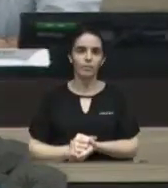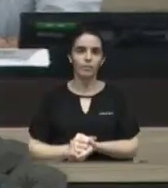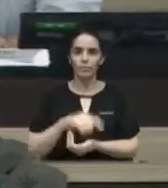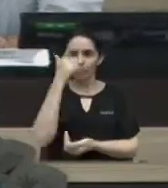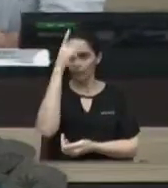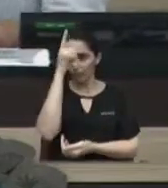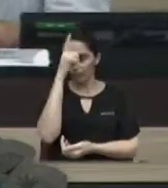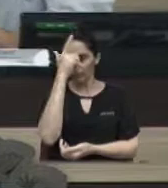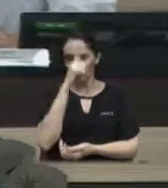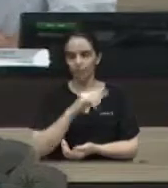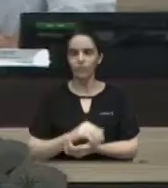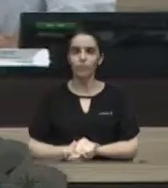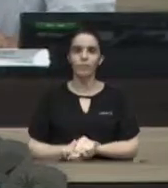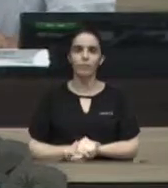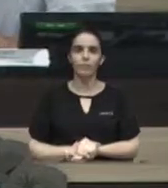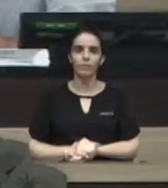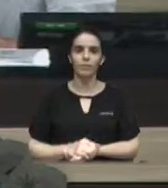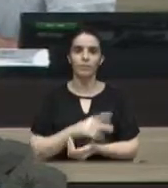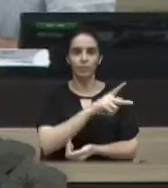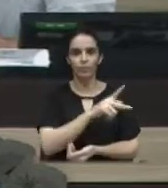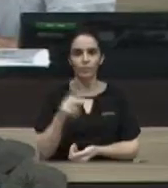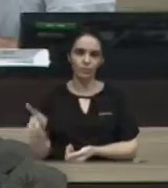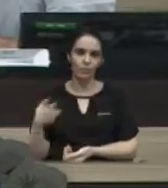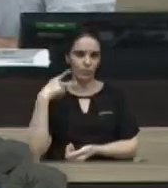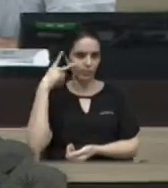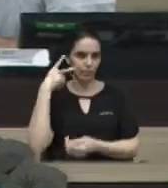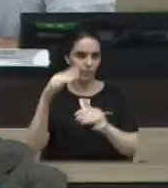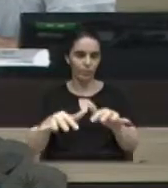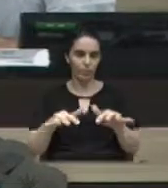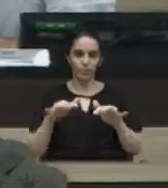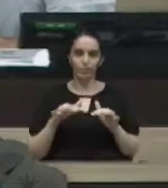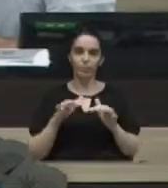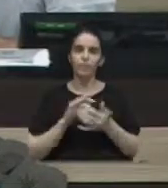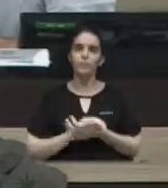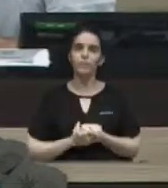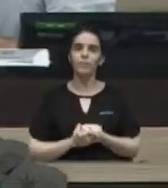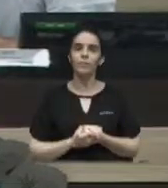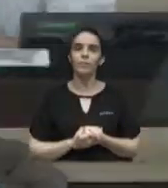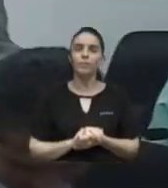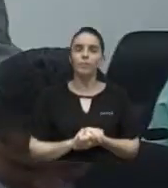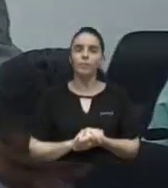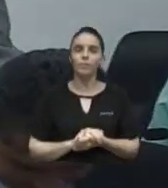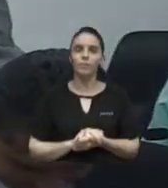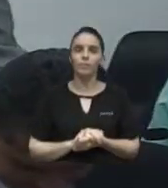Rafá. Senhor presidente, vereadores e vereadoras, público presente.